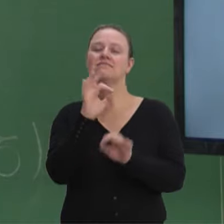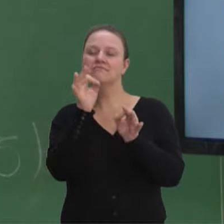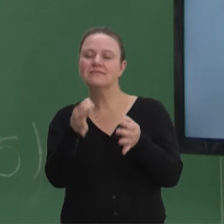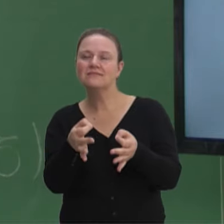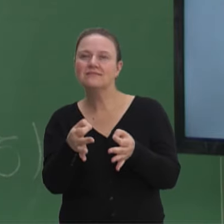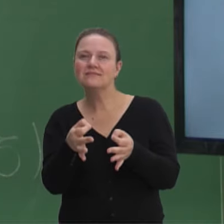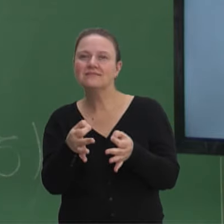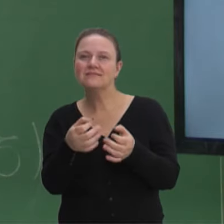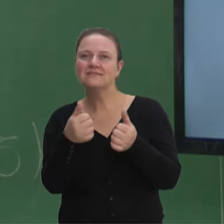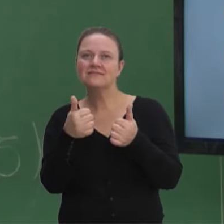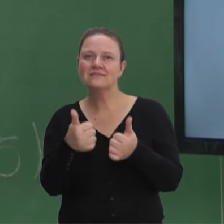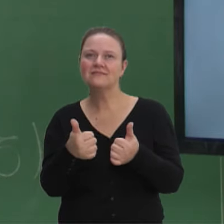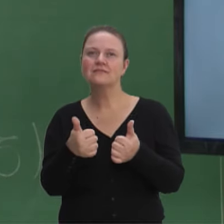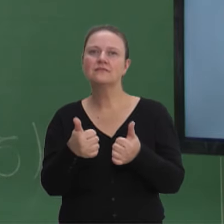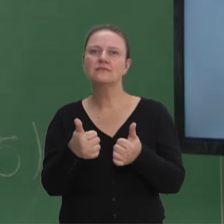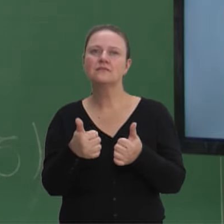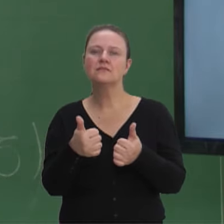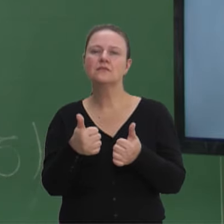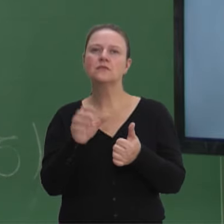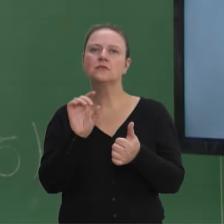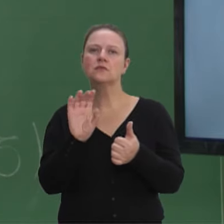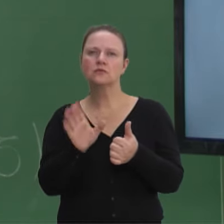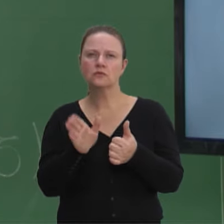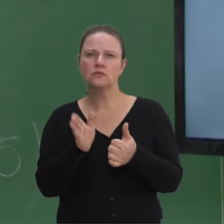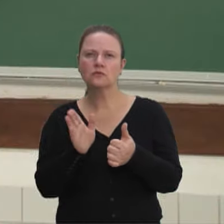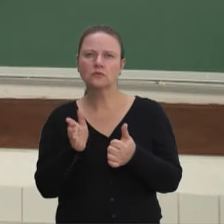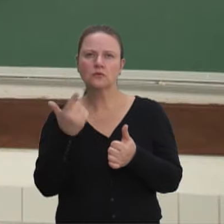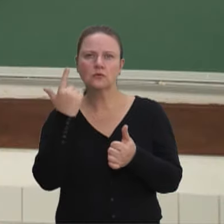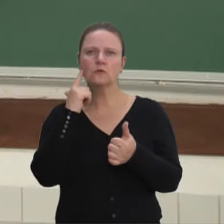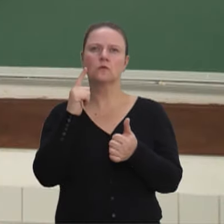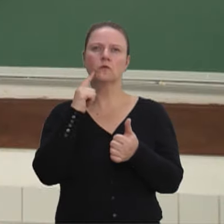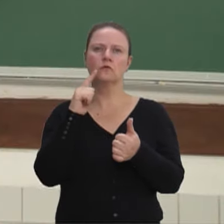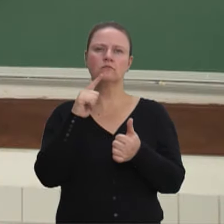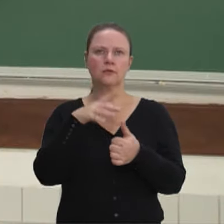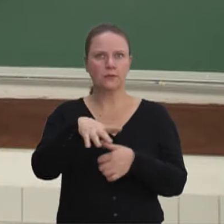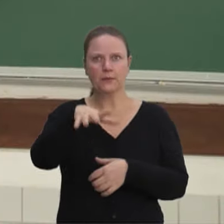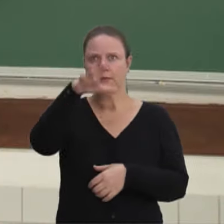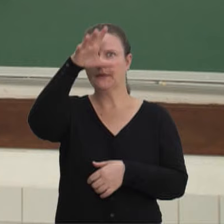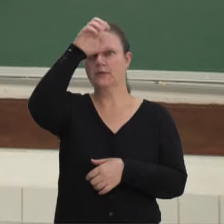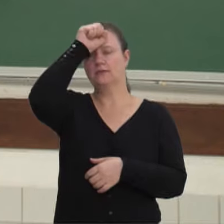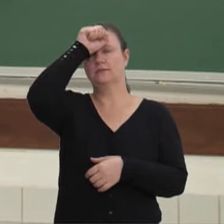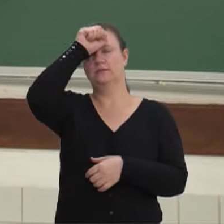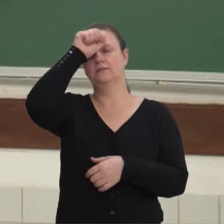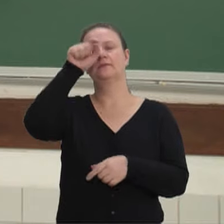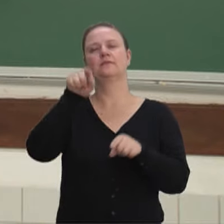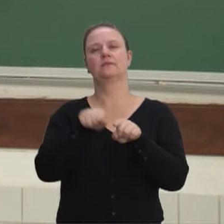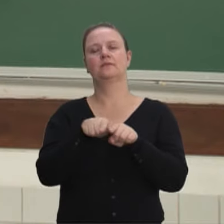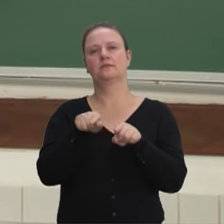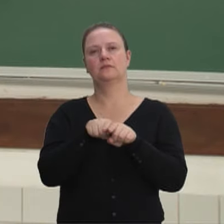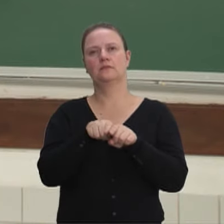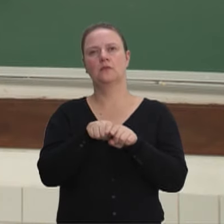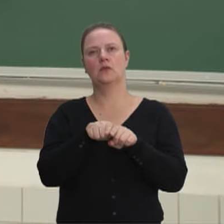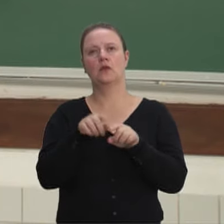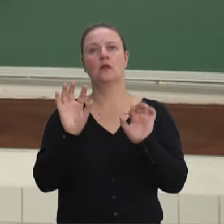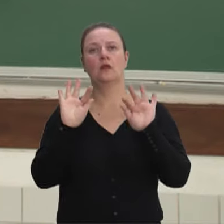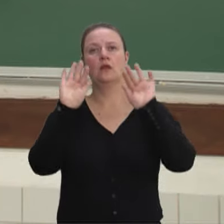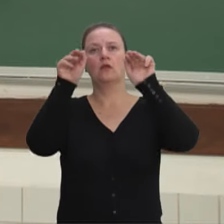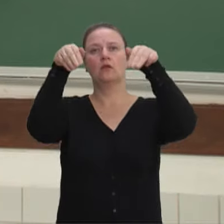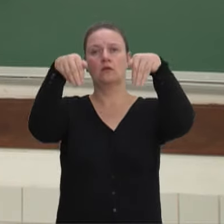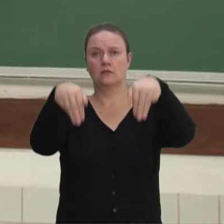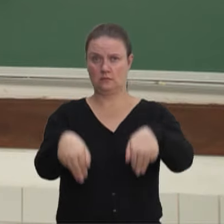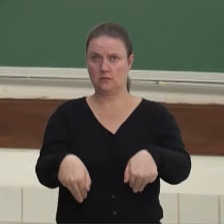Bem tranquilo, né, gente? A equação a gente já conseguiu absorver bastante. E com isso a gente chega ao